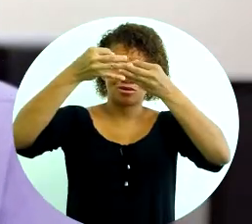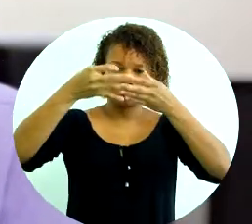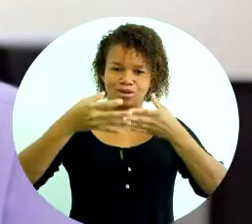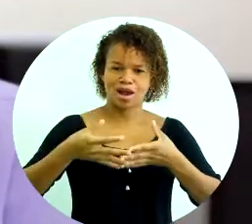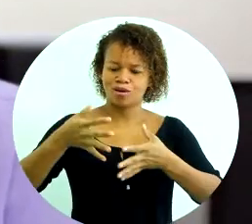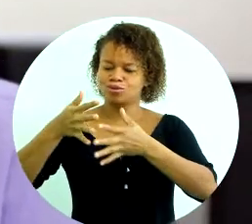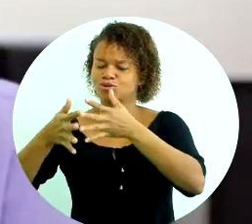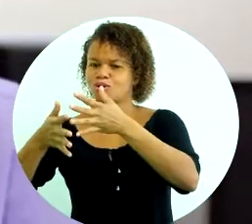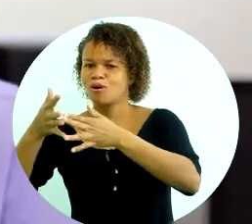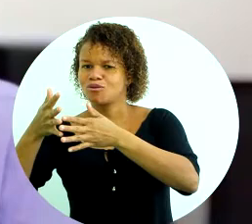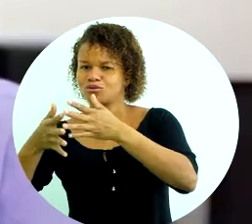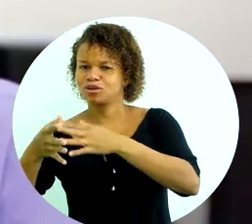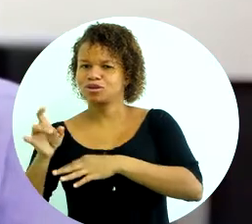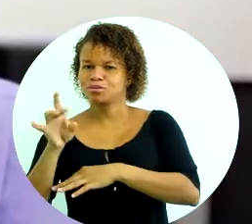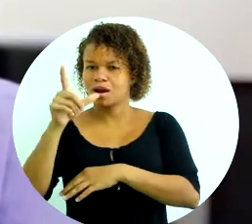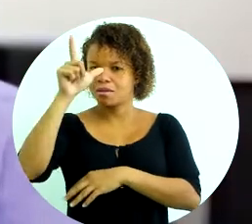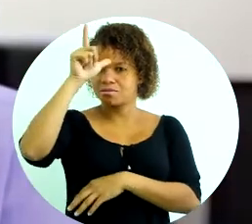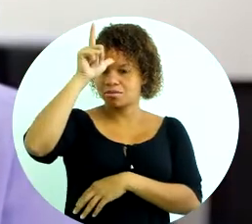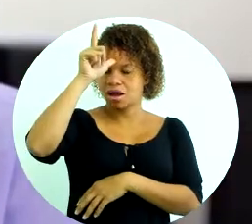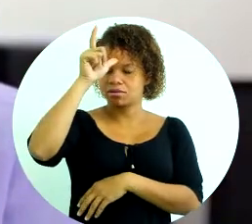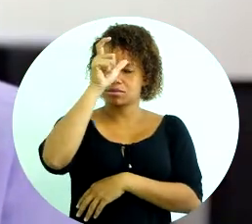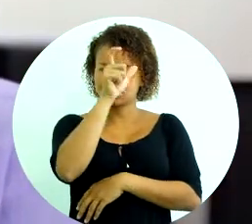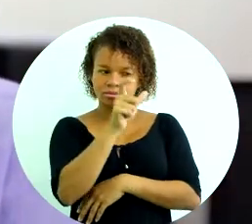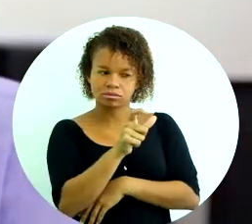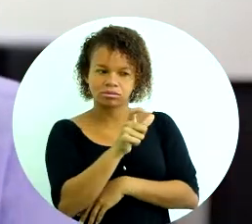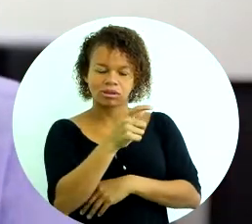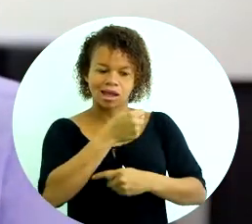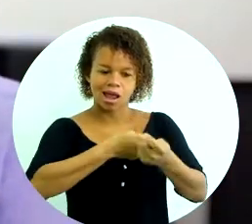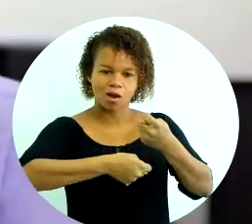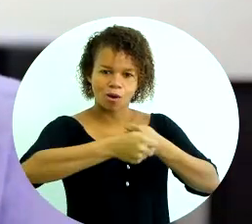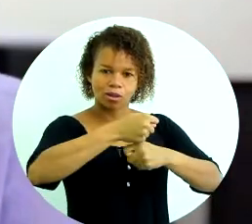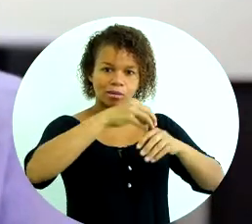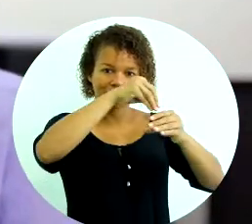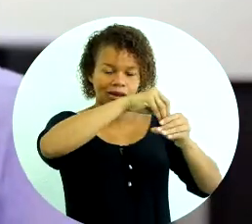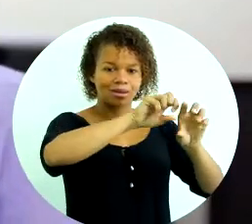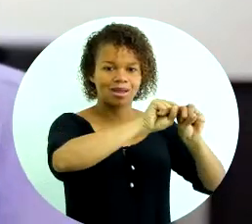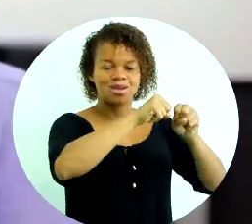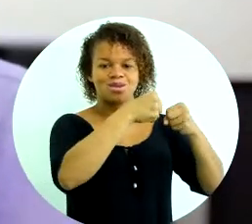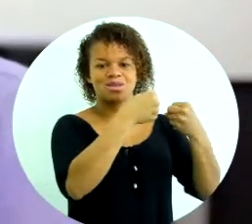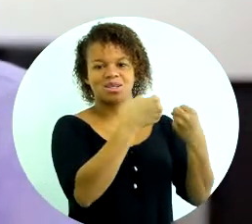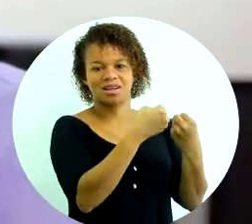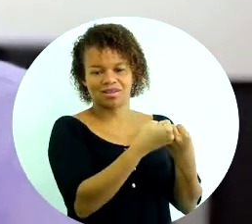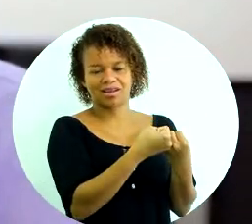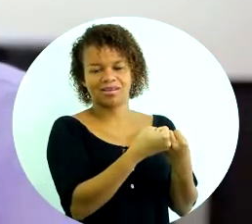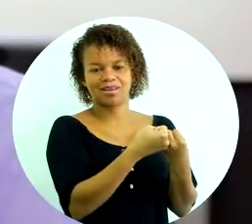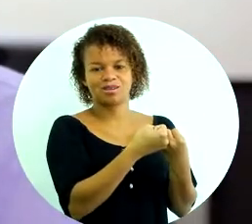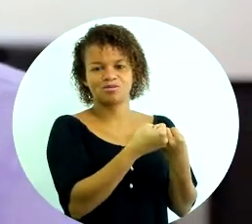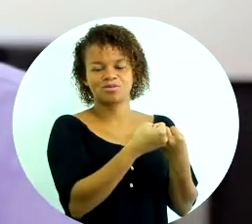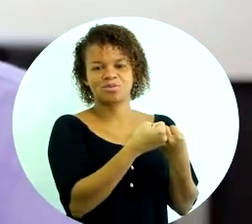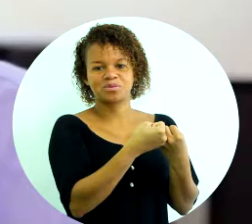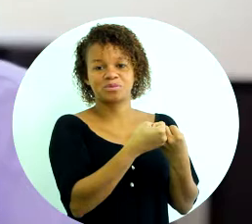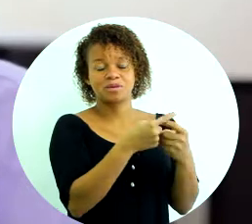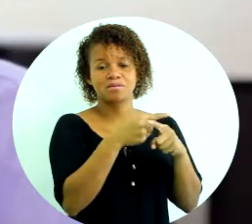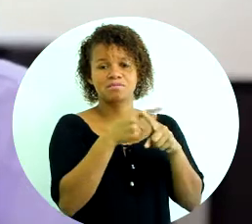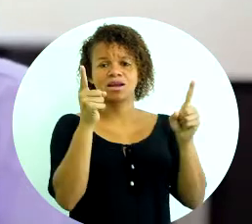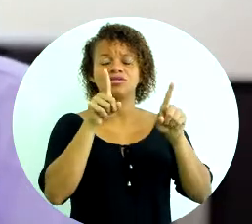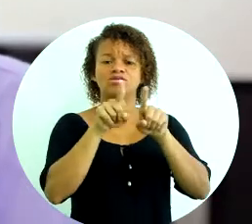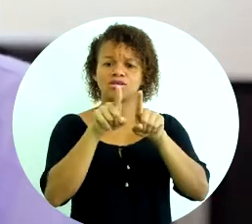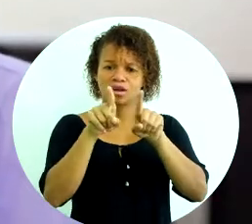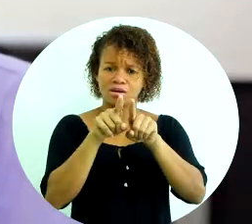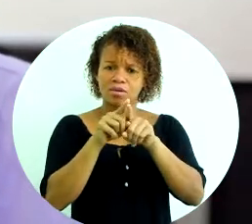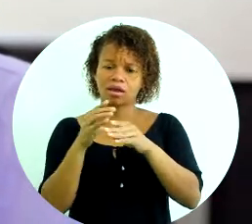só explicar os conflitos que para Marx são de caráter econômico na sociedade